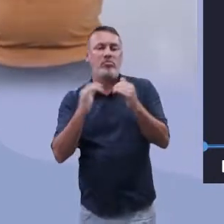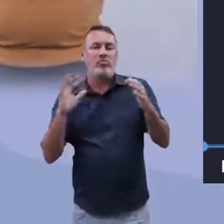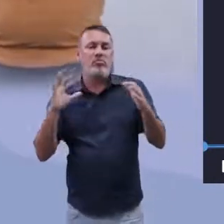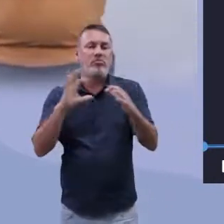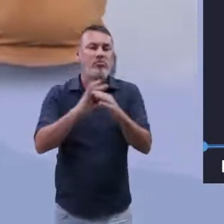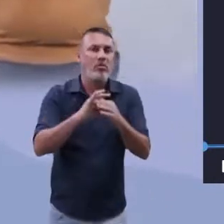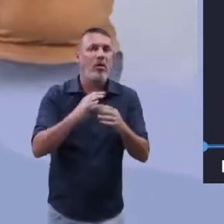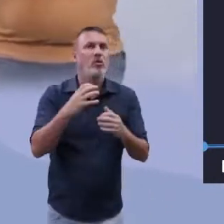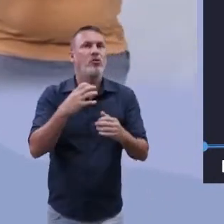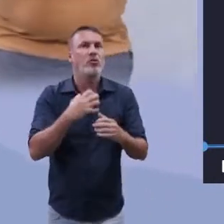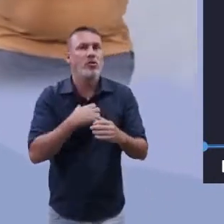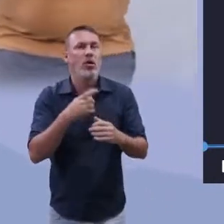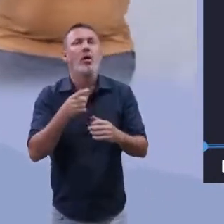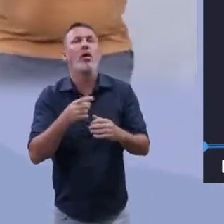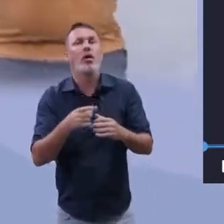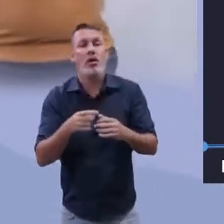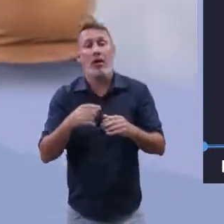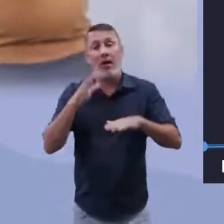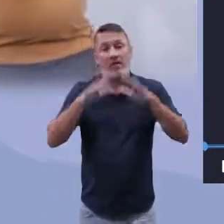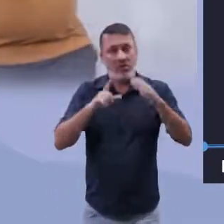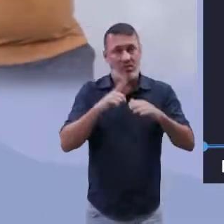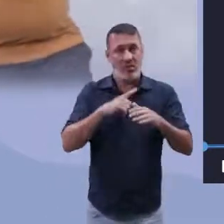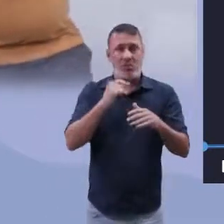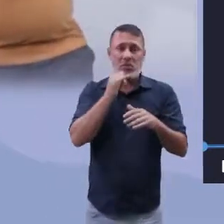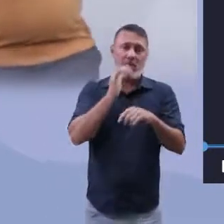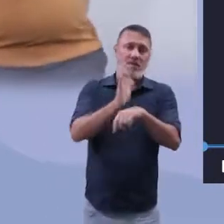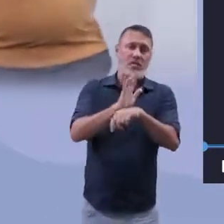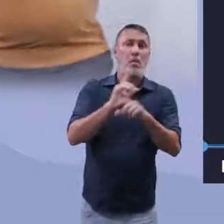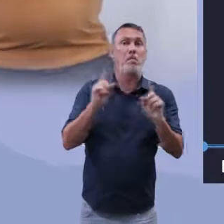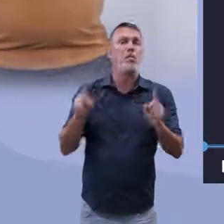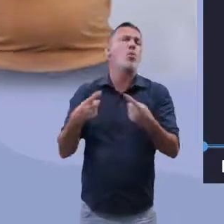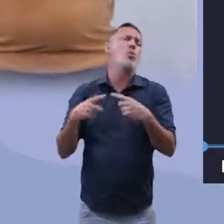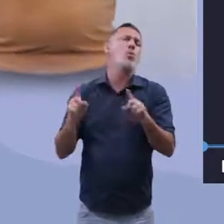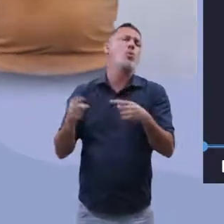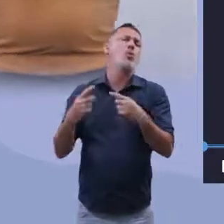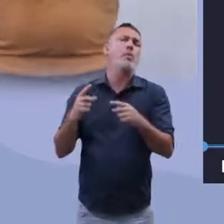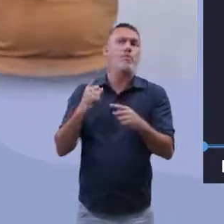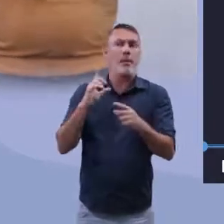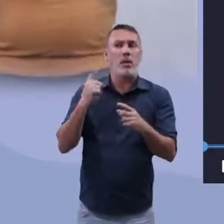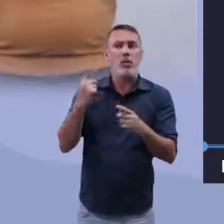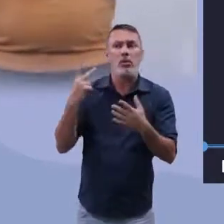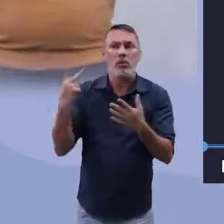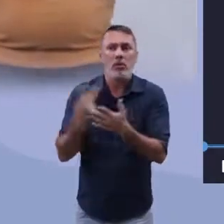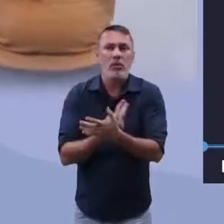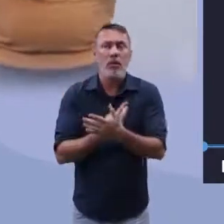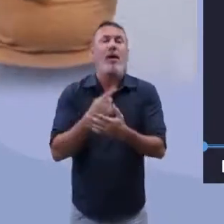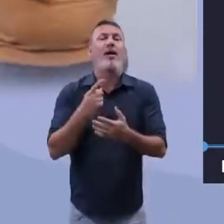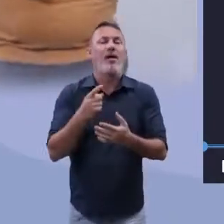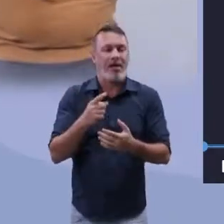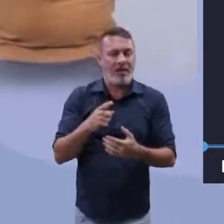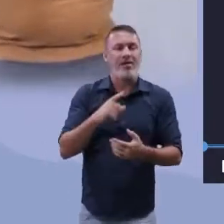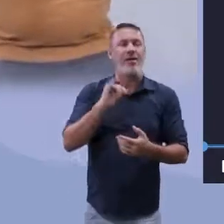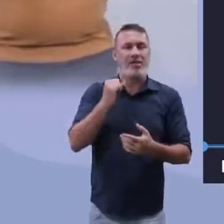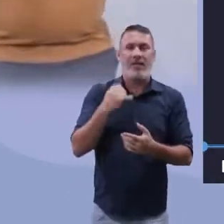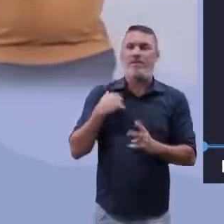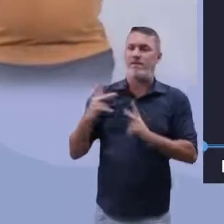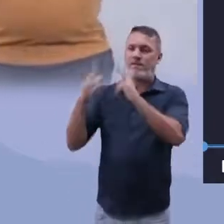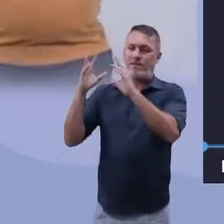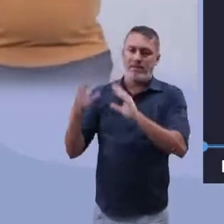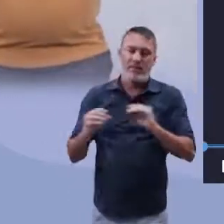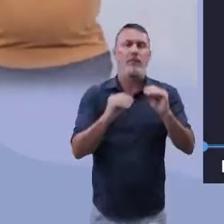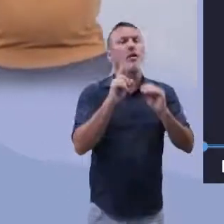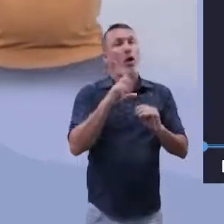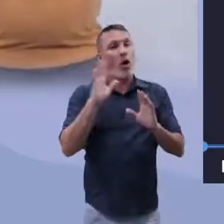filme aconteceu uma situação assim. Às vezes é um filme lá, né, um musical, mas no trecho aconteceu. Aí você pode falar,